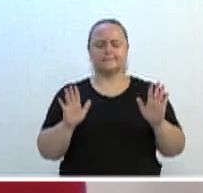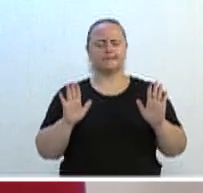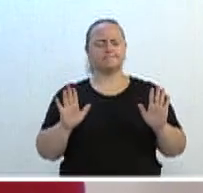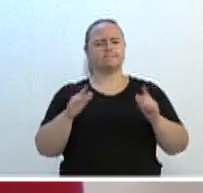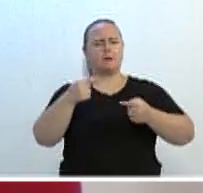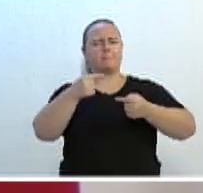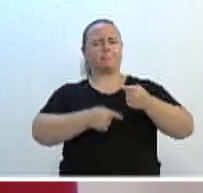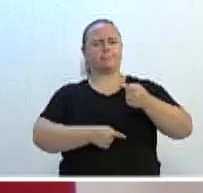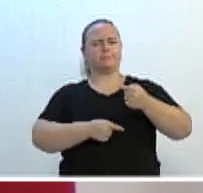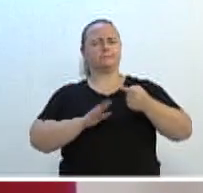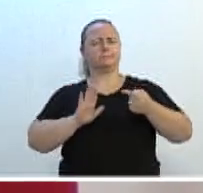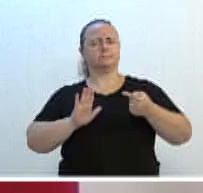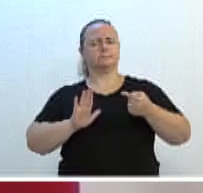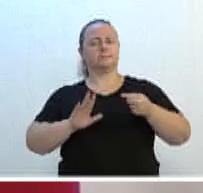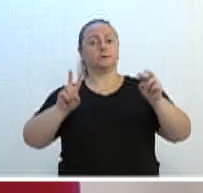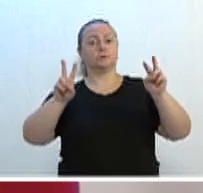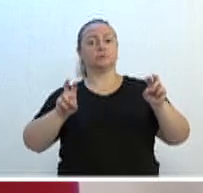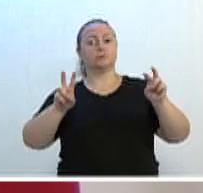com relação